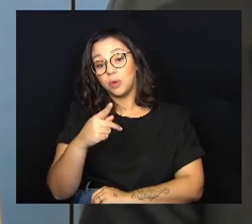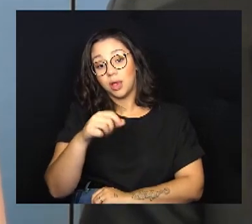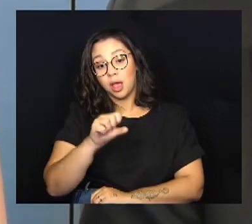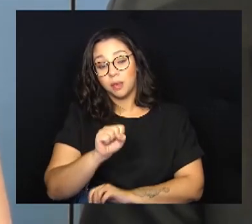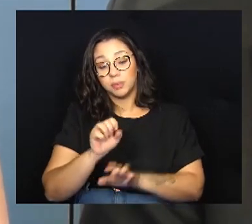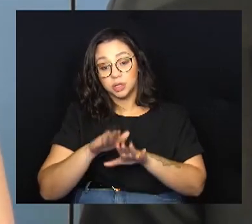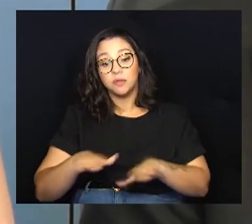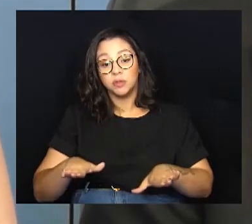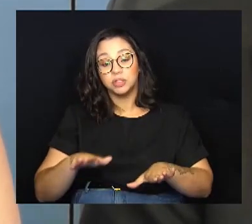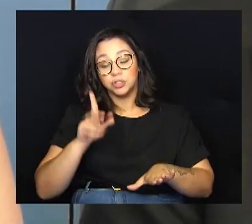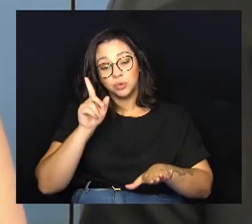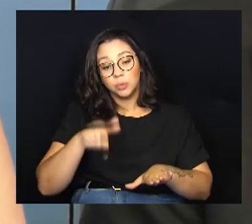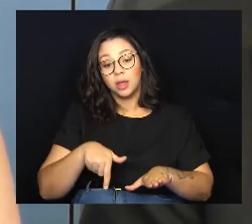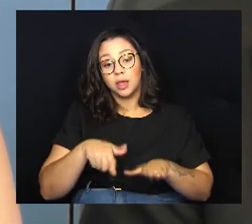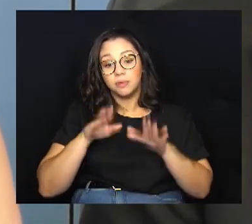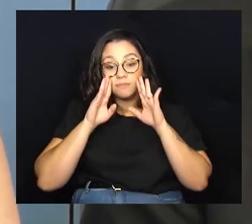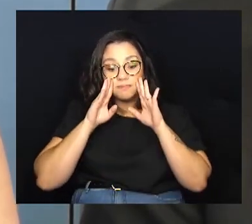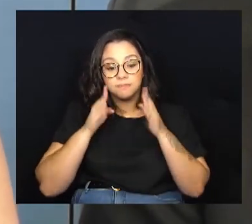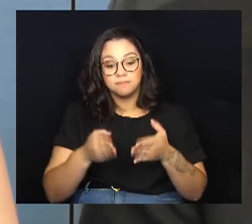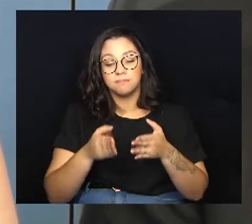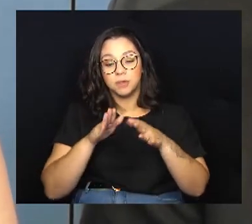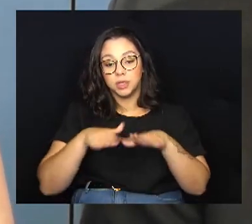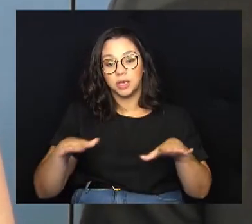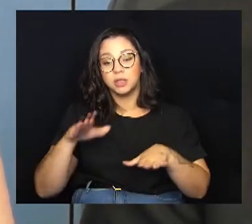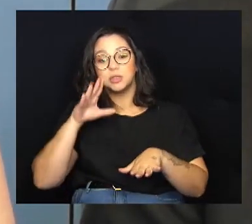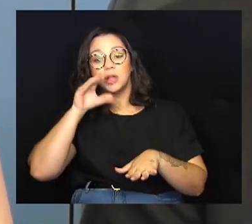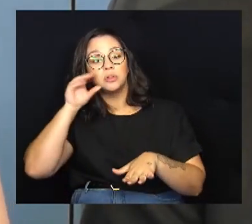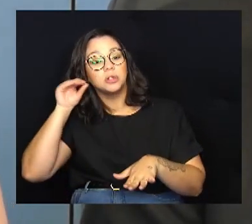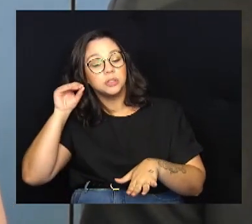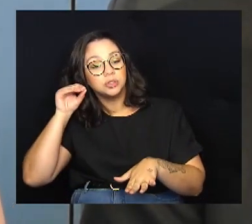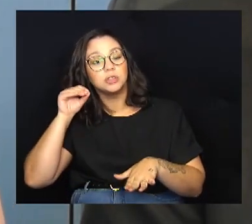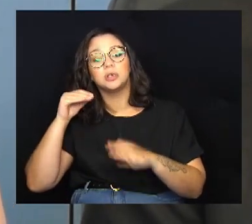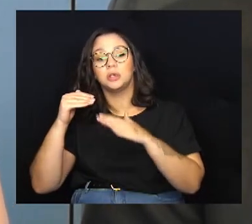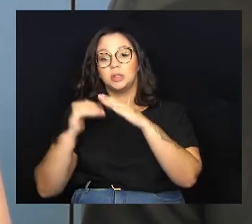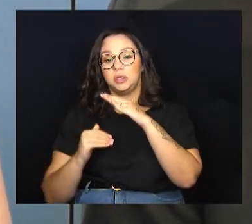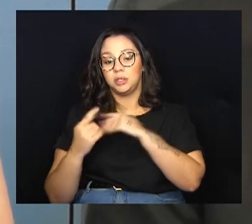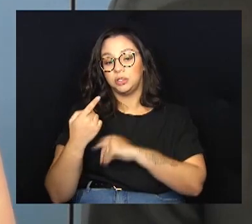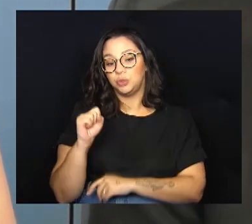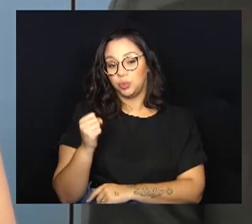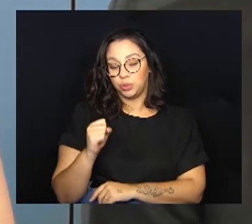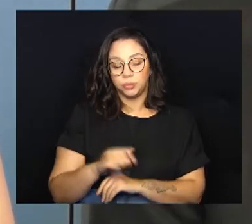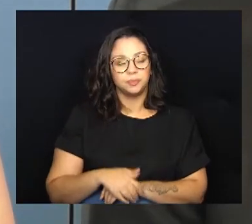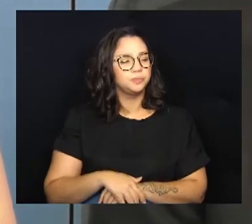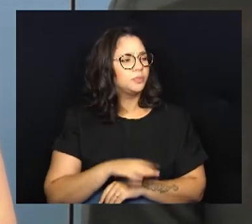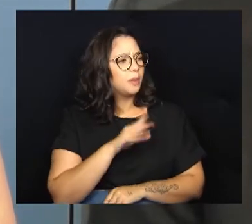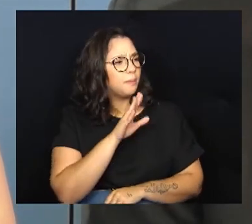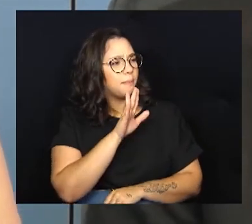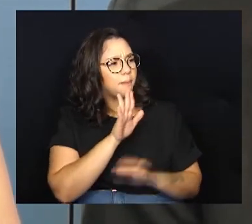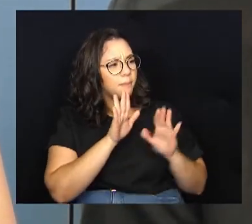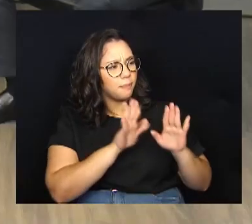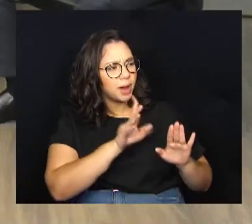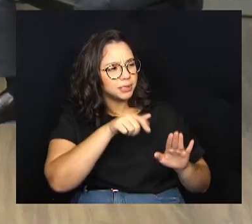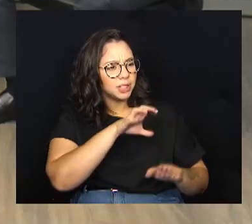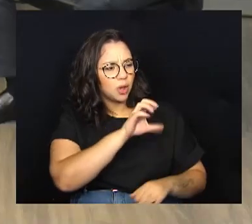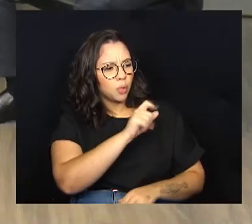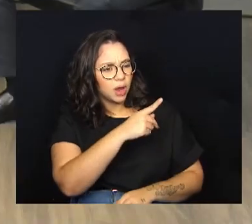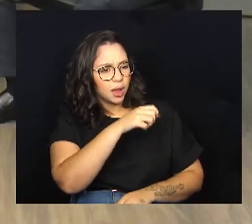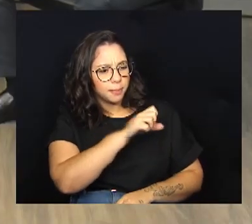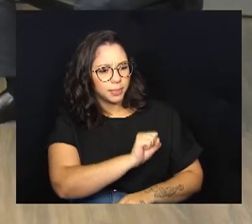partir de agora, enviar um WhatsApp para a gente com perguntas ou colocações aqui para os nossos entrevistados. Anota aí,